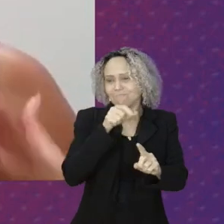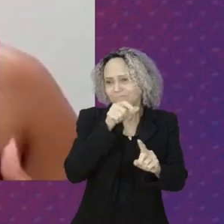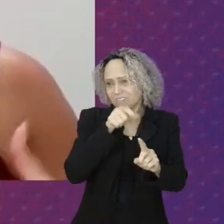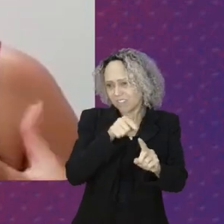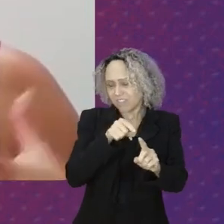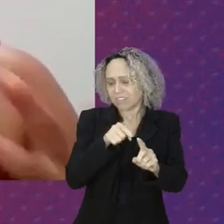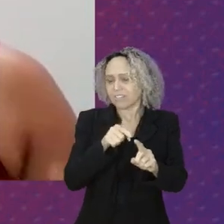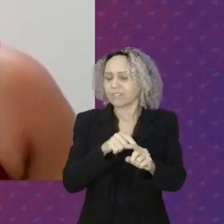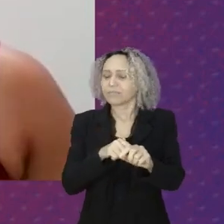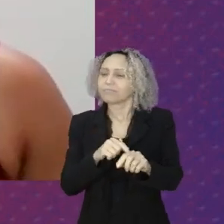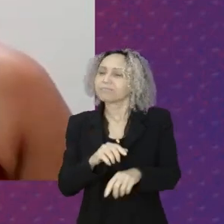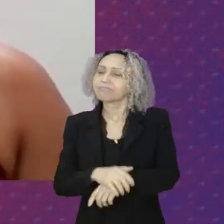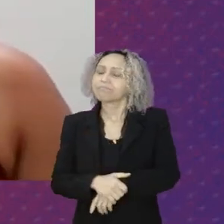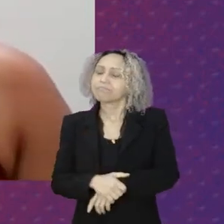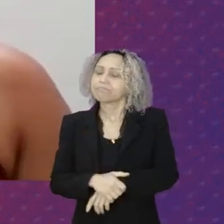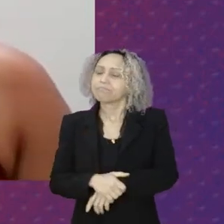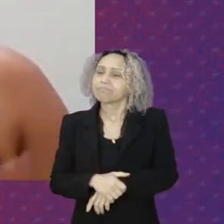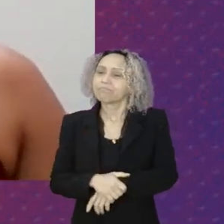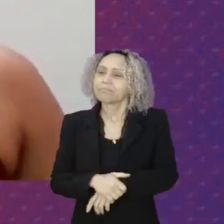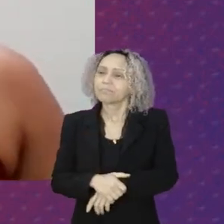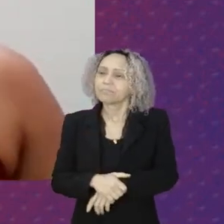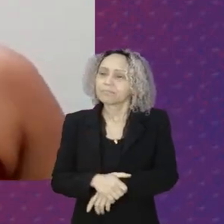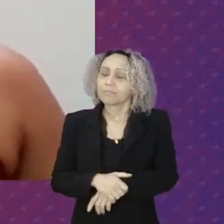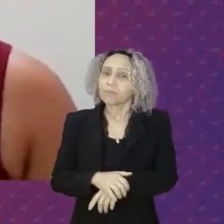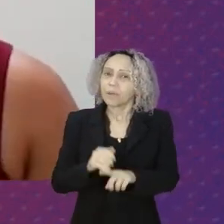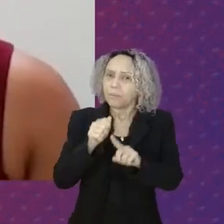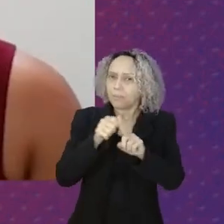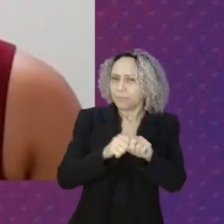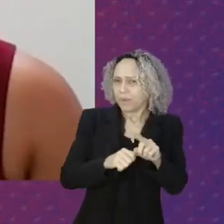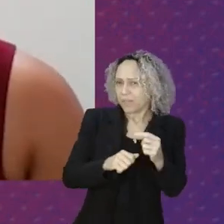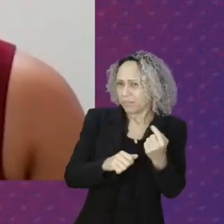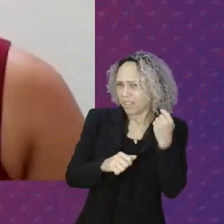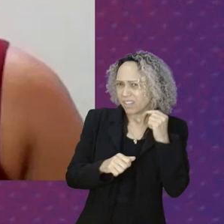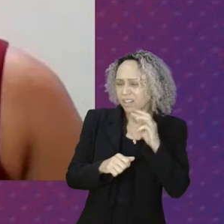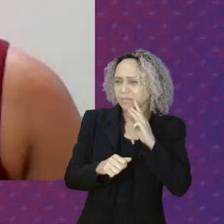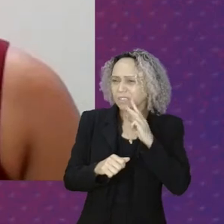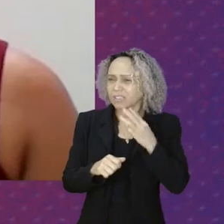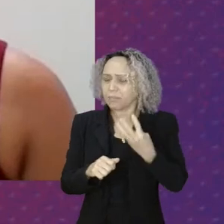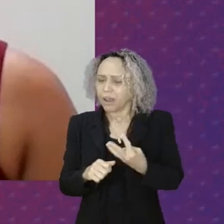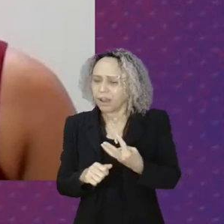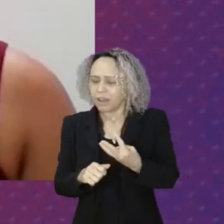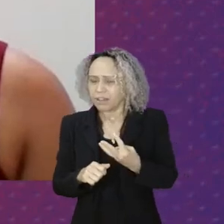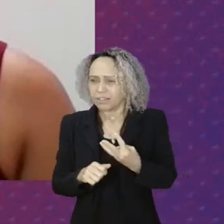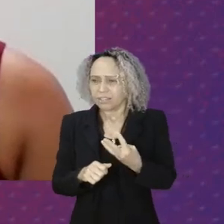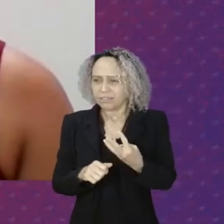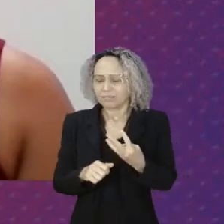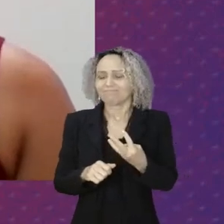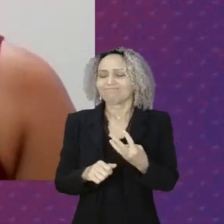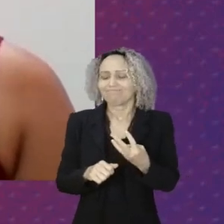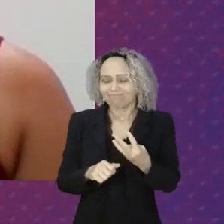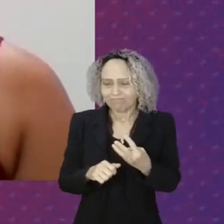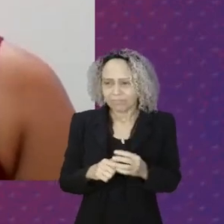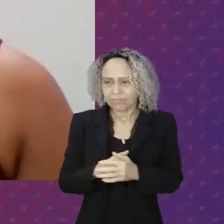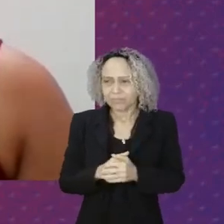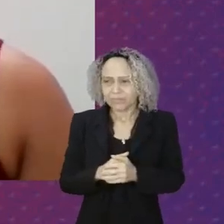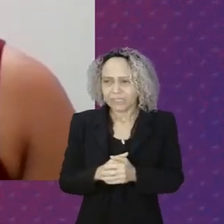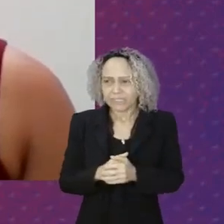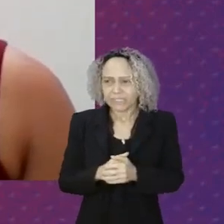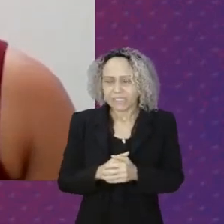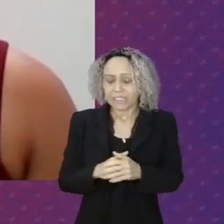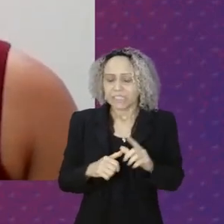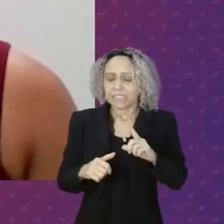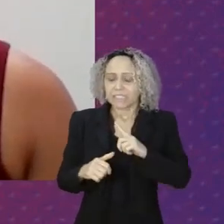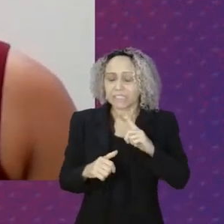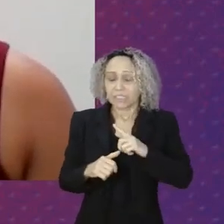porque acho que é nesse mês passado, agora, o mês de março, é o mês em que a gente está tendo